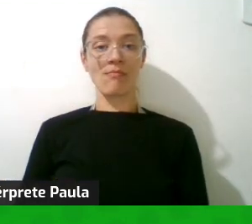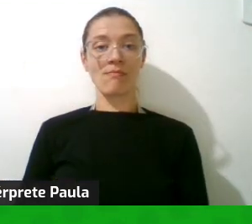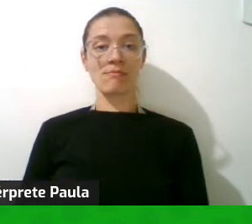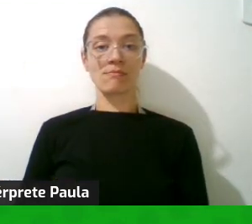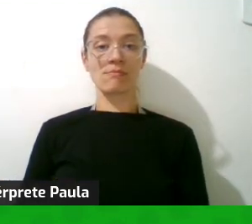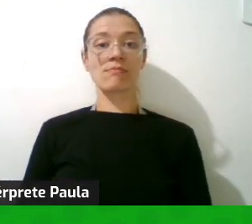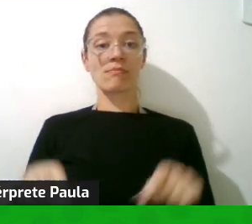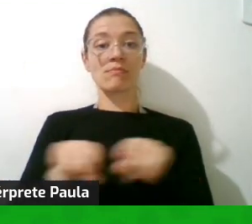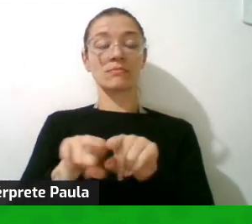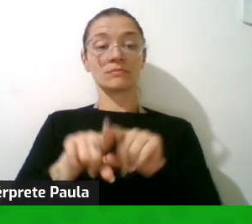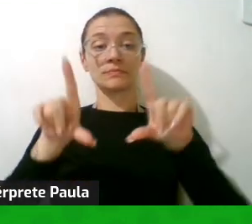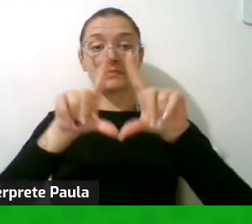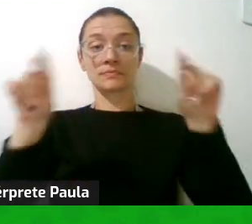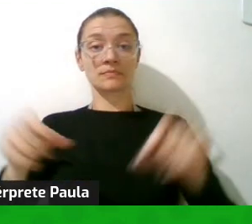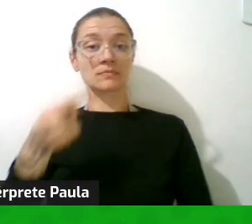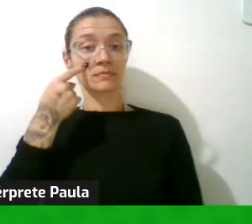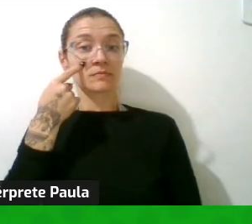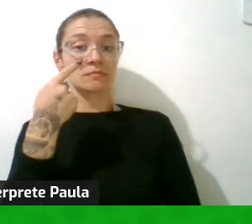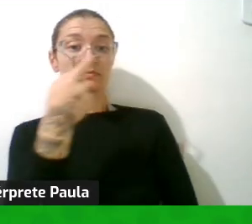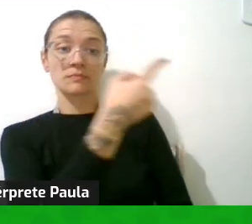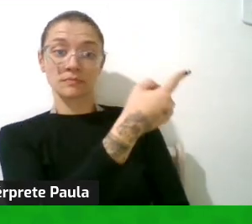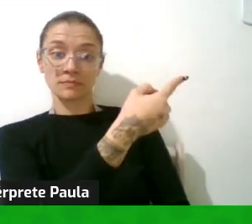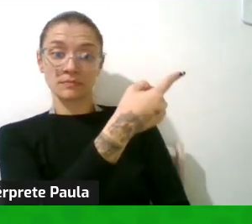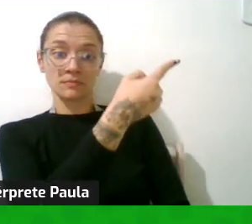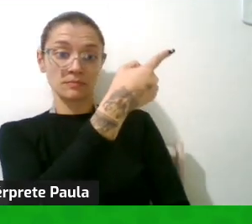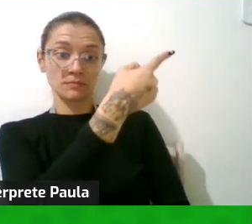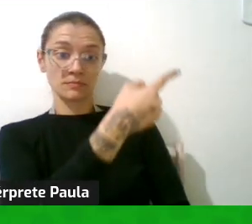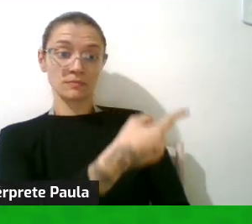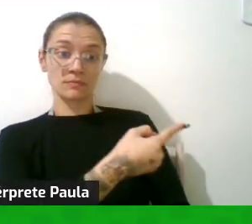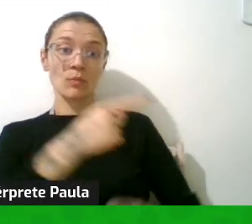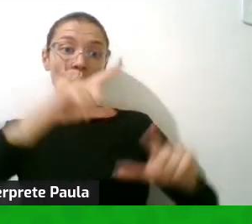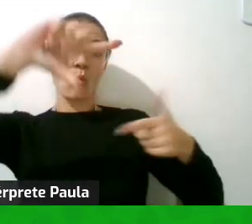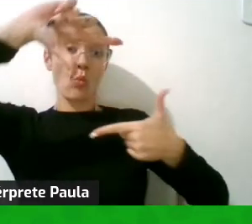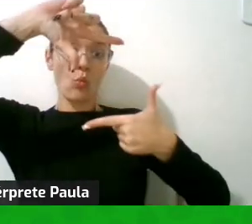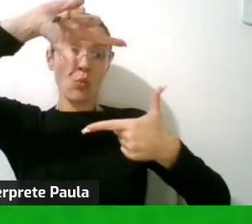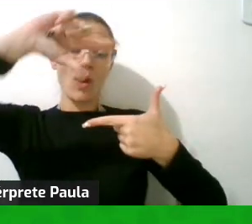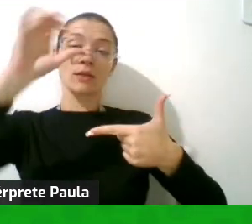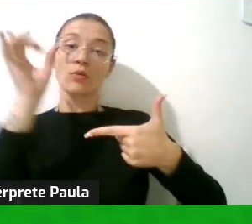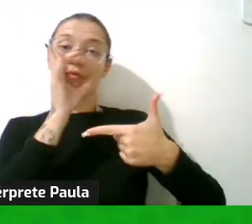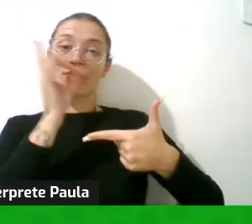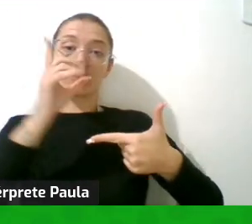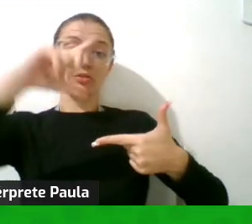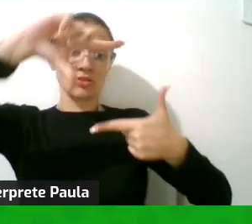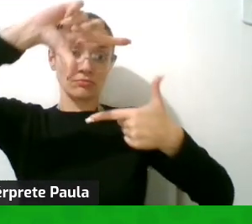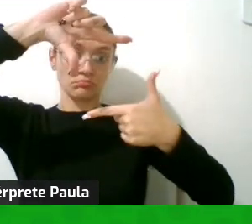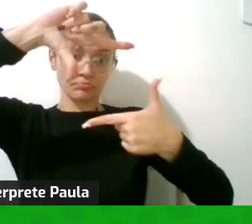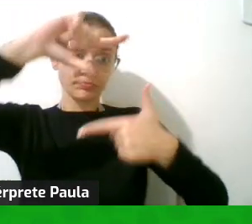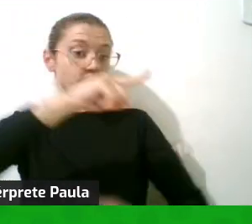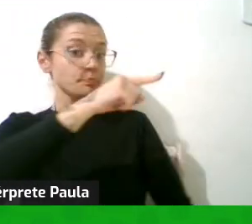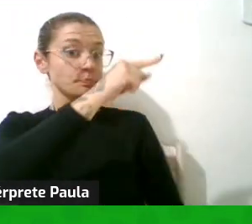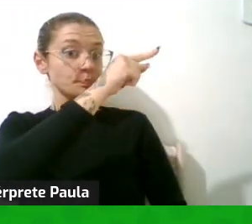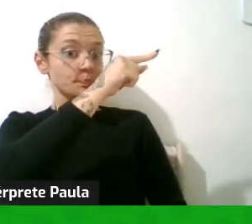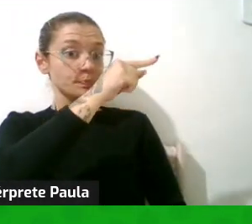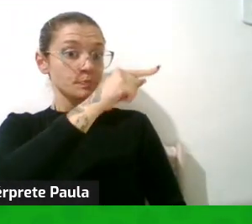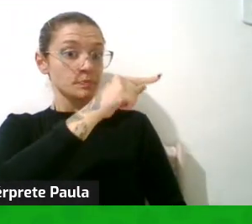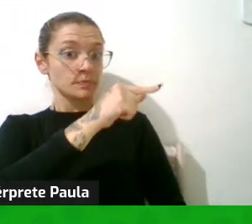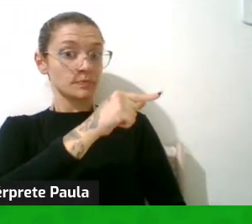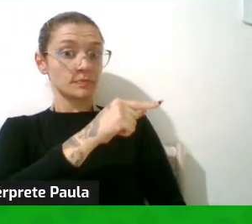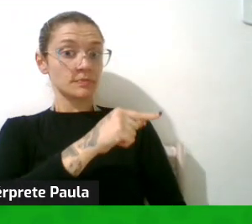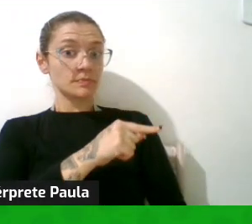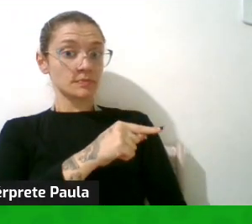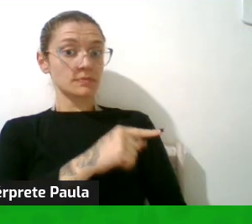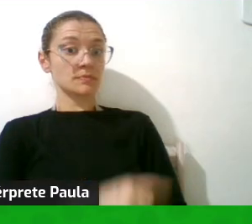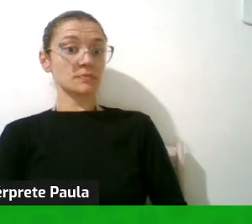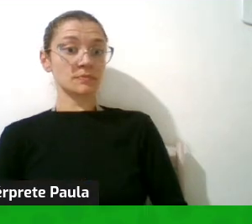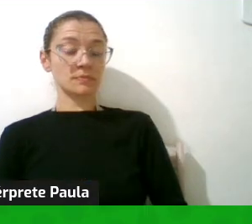vamos usar, então, soma, para a gente saber o total da nossa planilha, soma C, que é onde a gente vai definir o tipo da